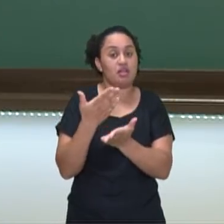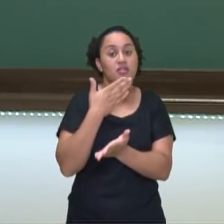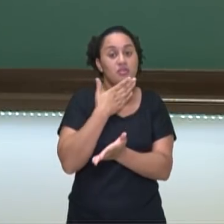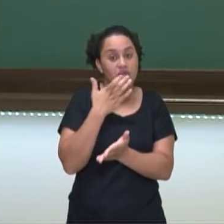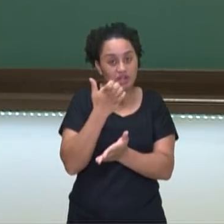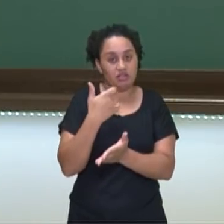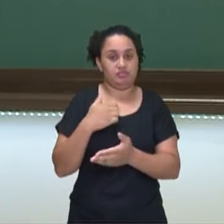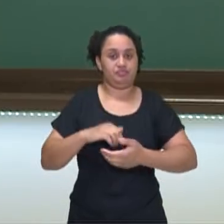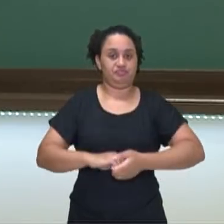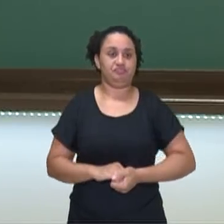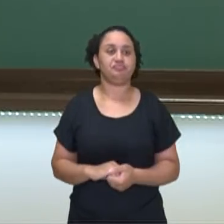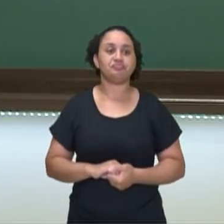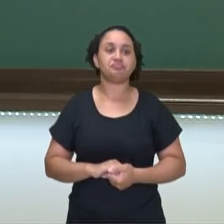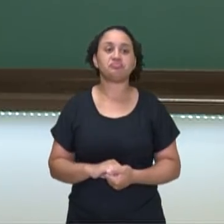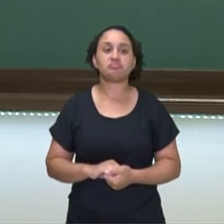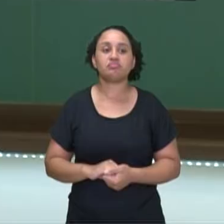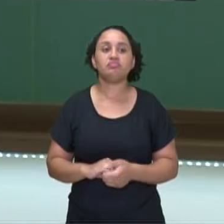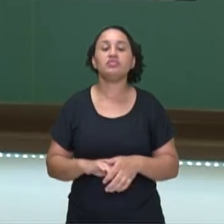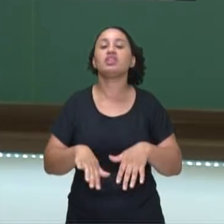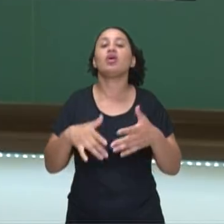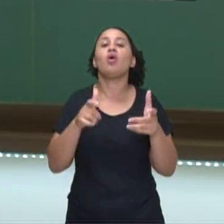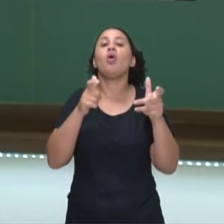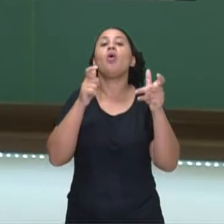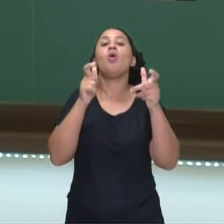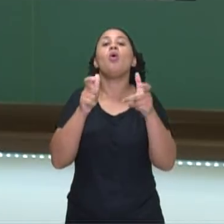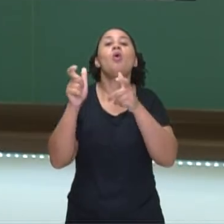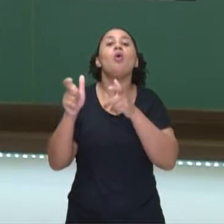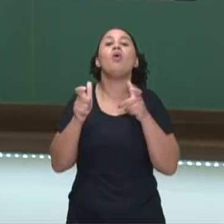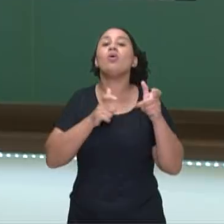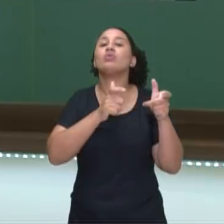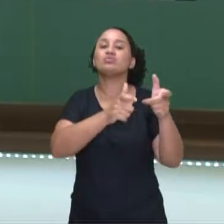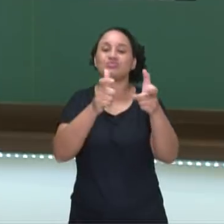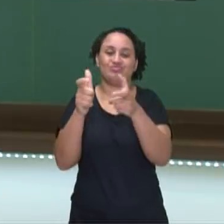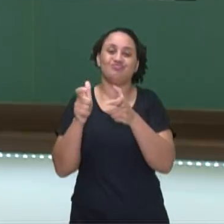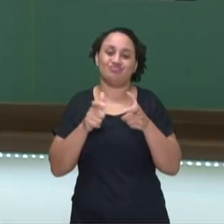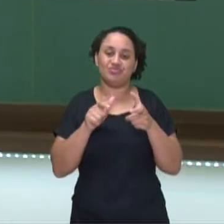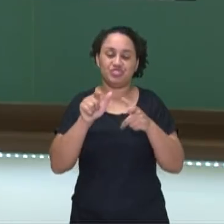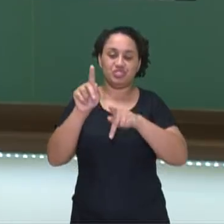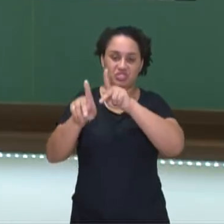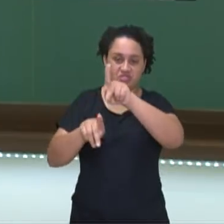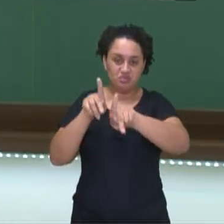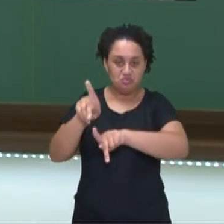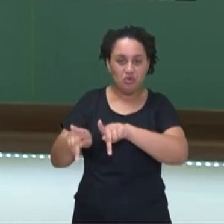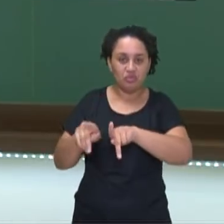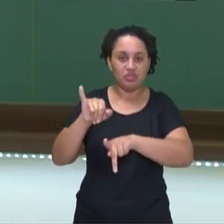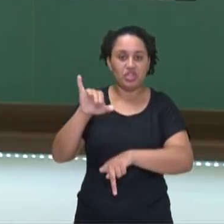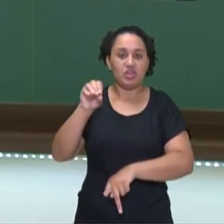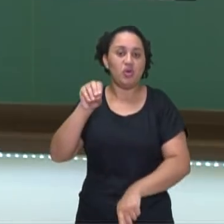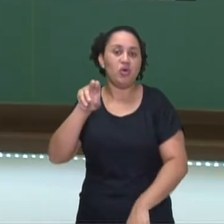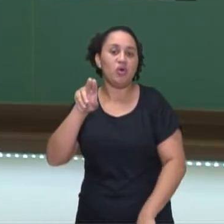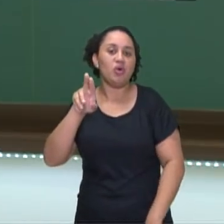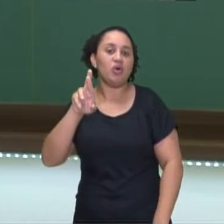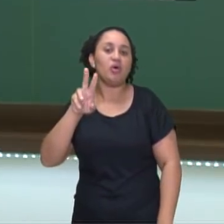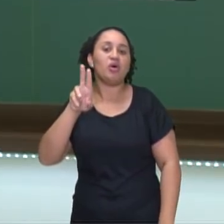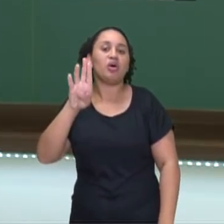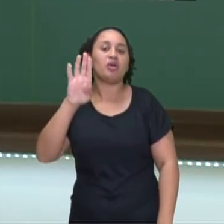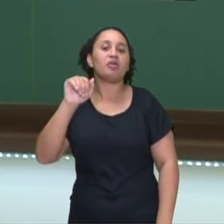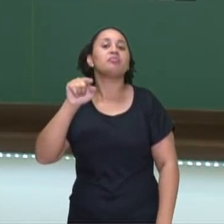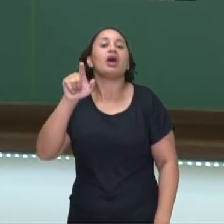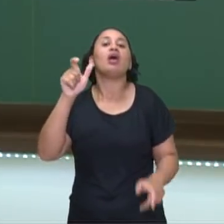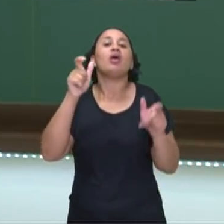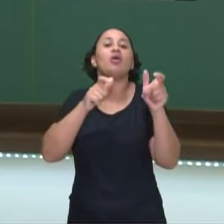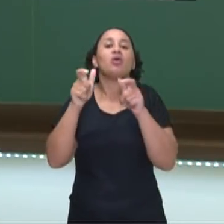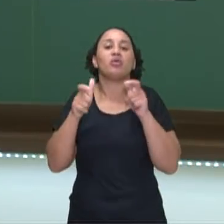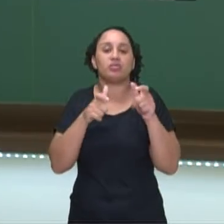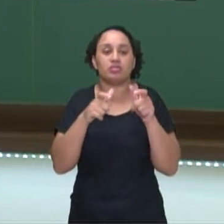os iorubás. Onde ficava a localização da civilização iorubá? Onde ela ficava? Então aqui você tem